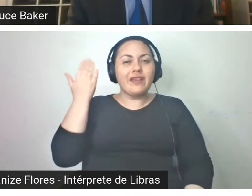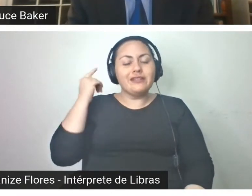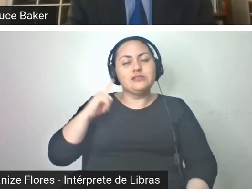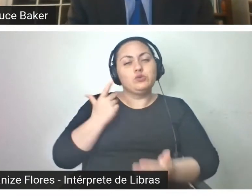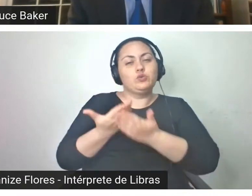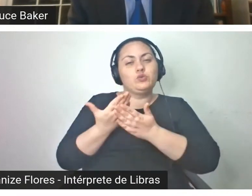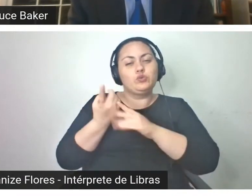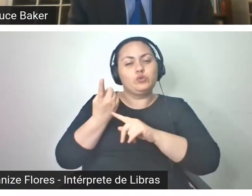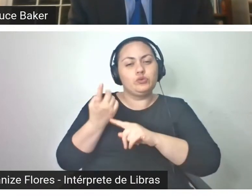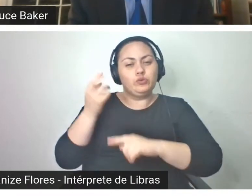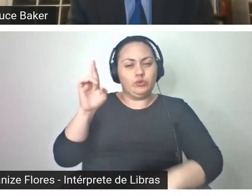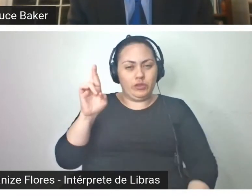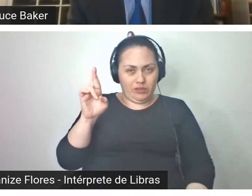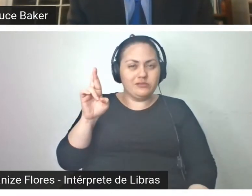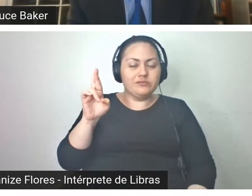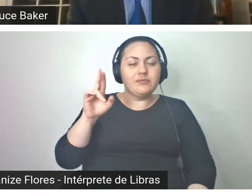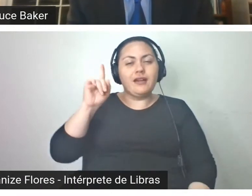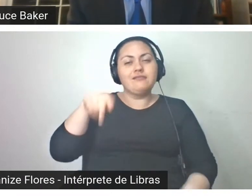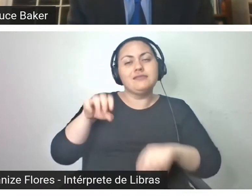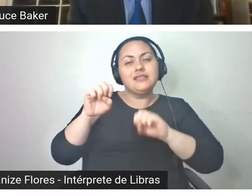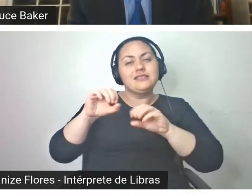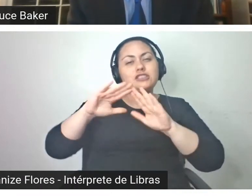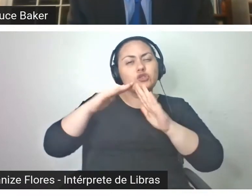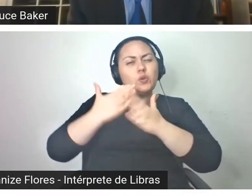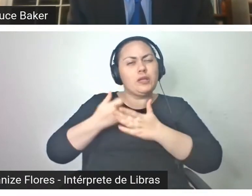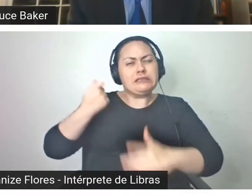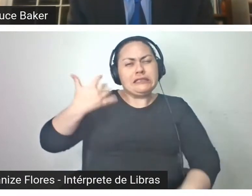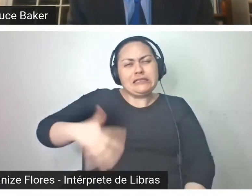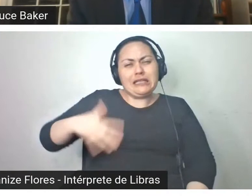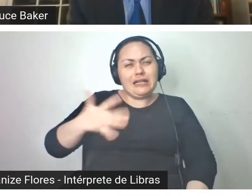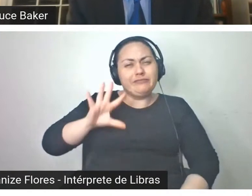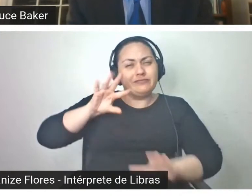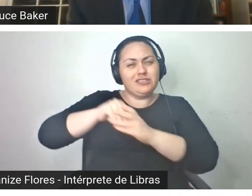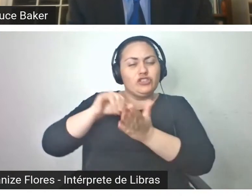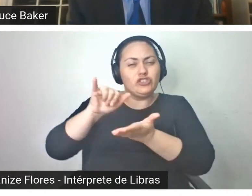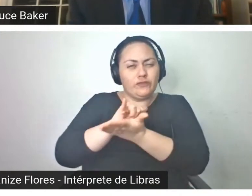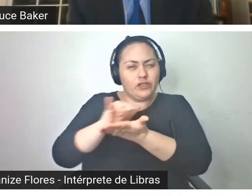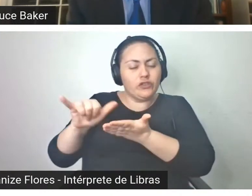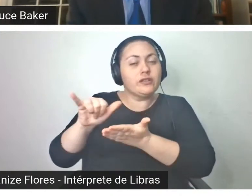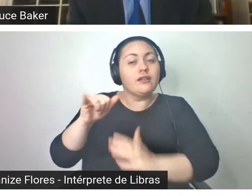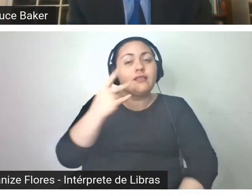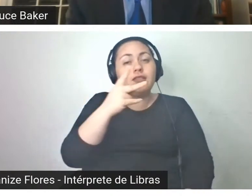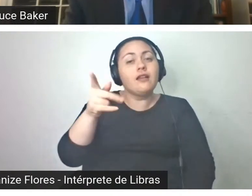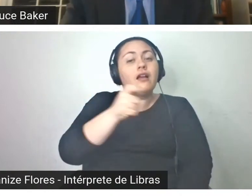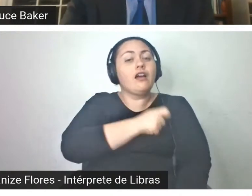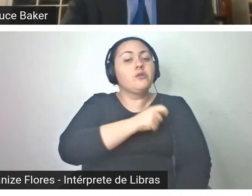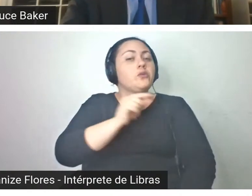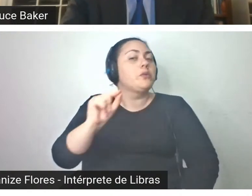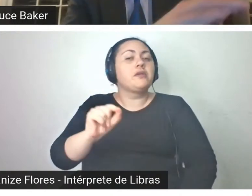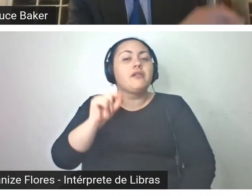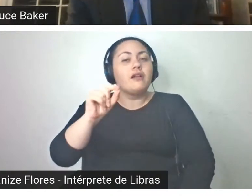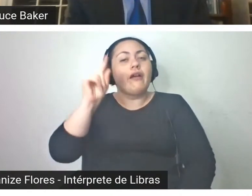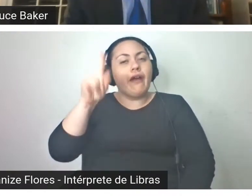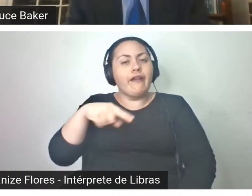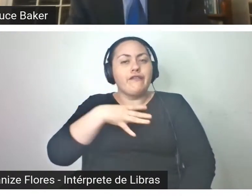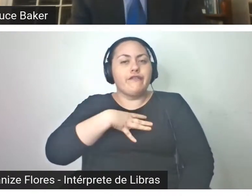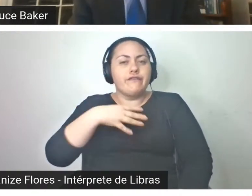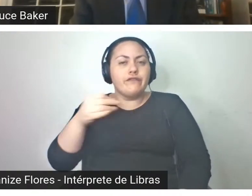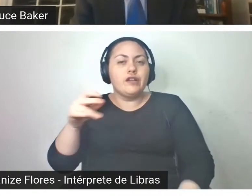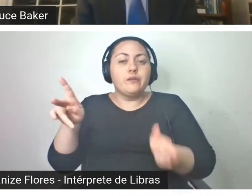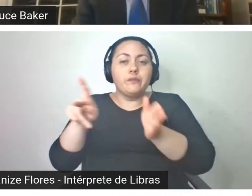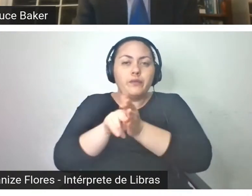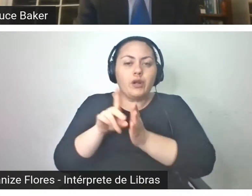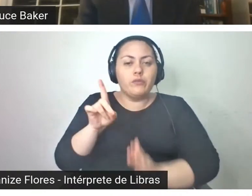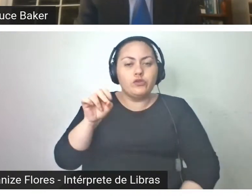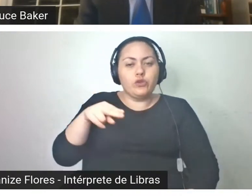dele, ele dava aula numa escola muito cara em Nova York, que os alunos dele eram os filhos dos executivos e dos donos da